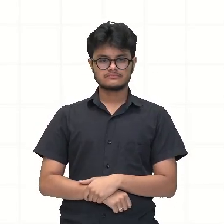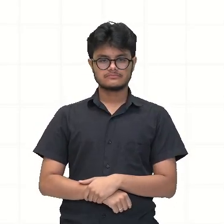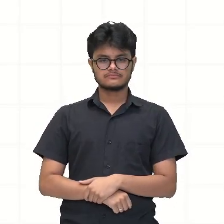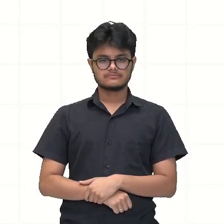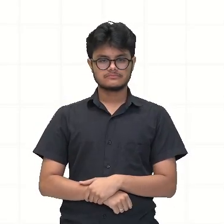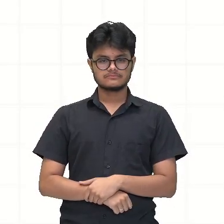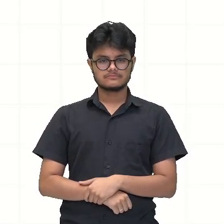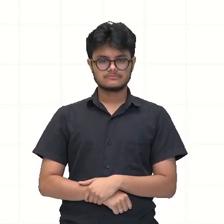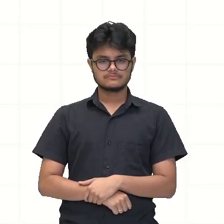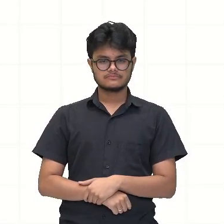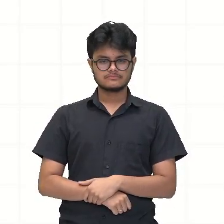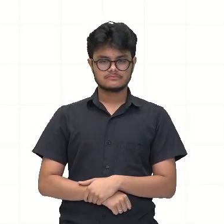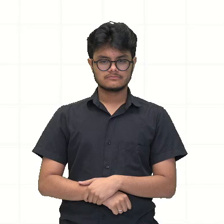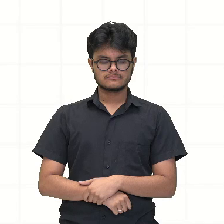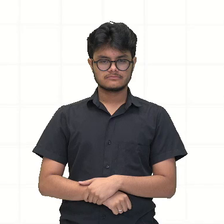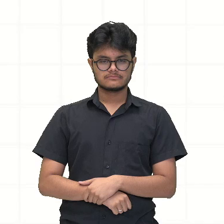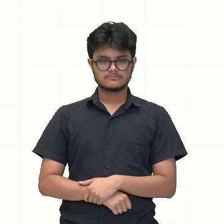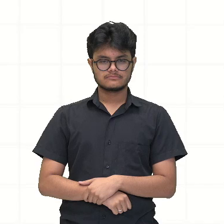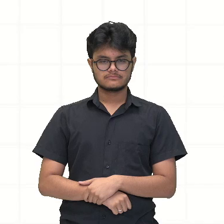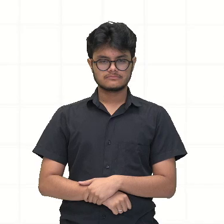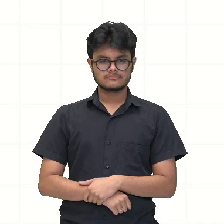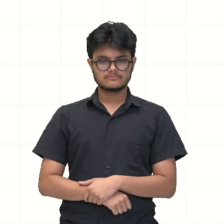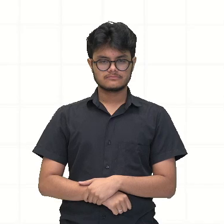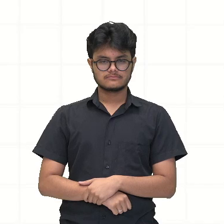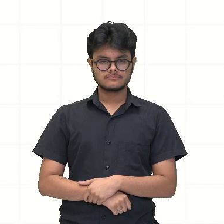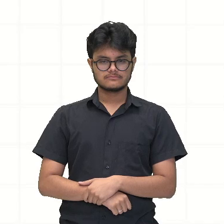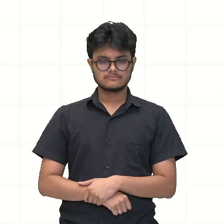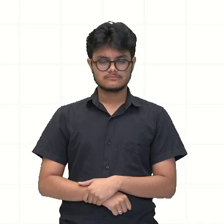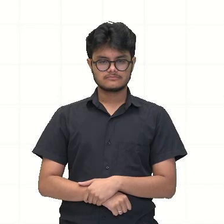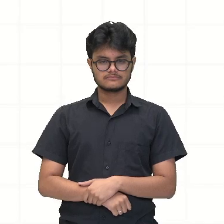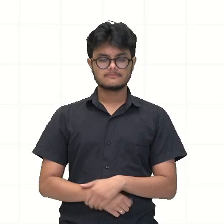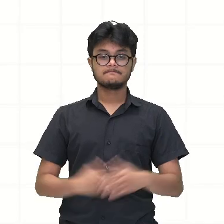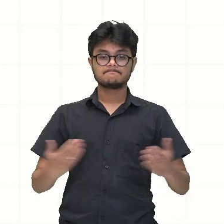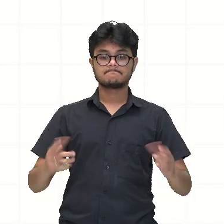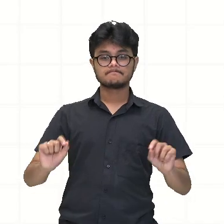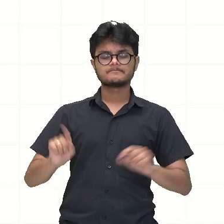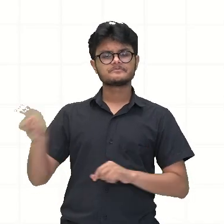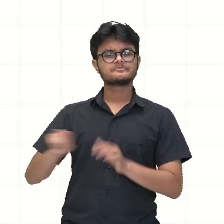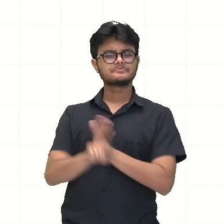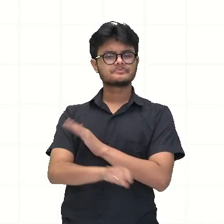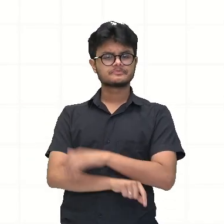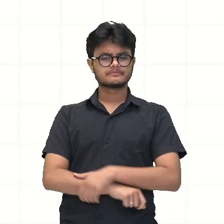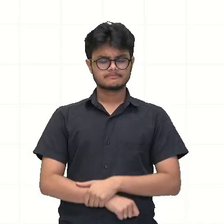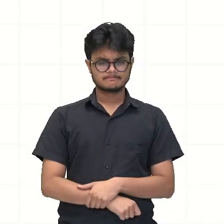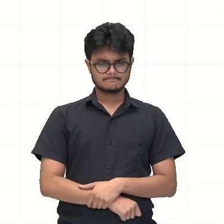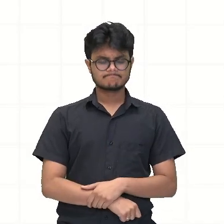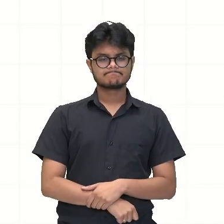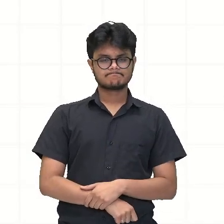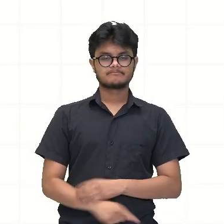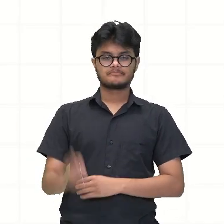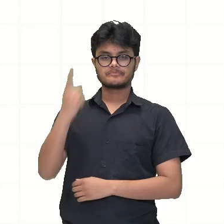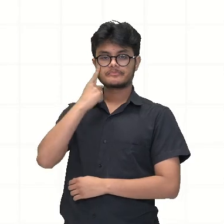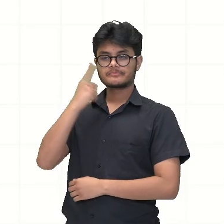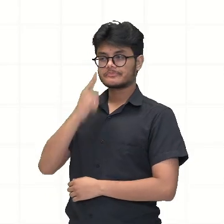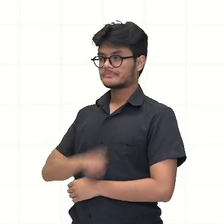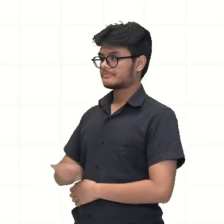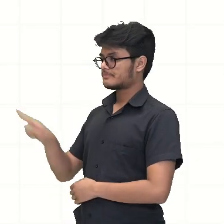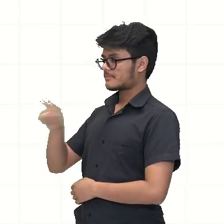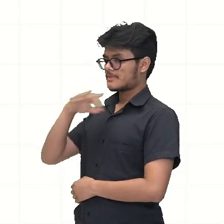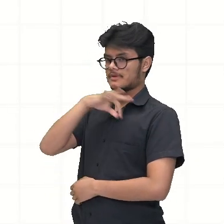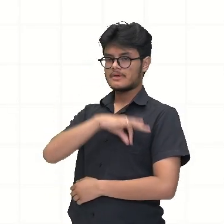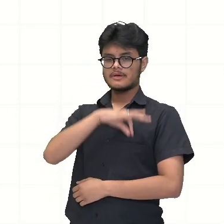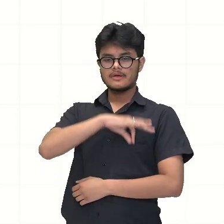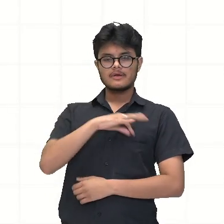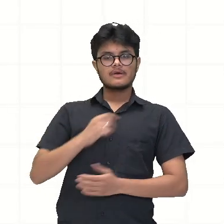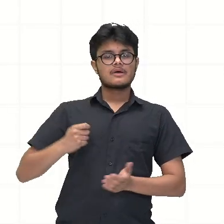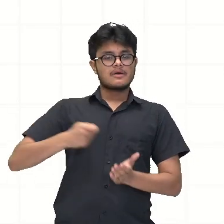ganhar, né? Isso é bem comum aí nas empresas. Aí a questão nos diz, veja a função que representa o salário pago